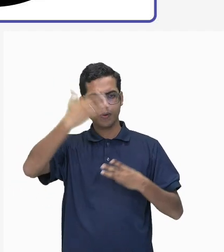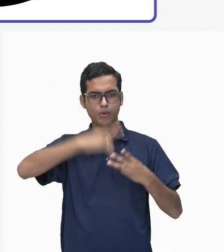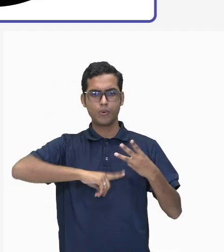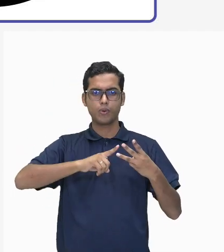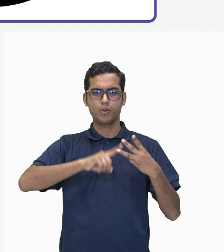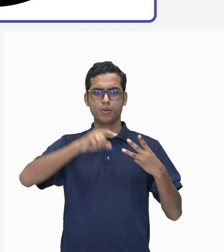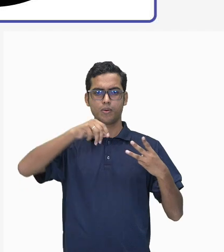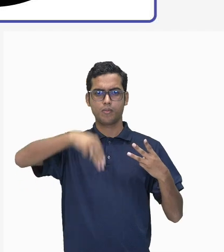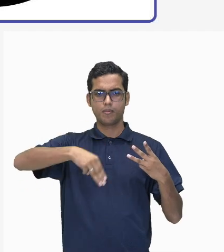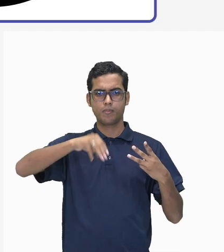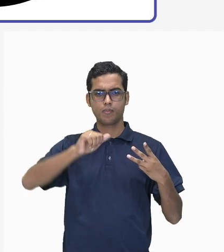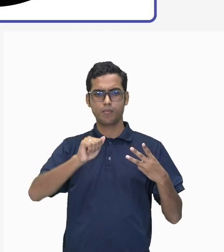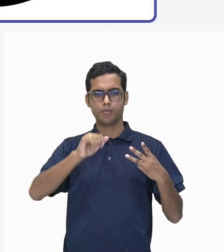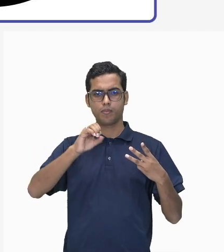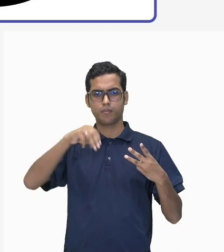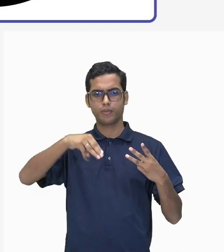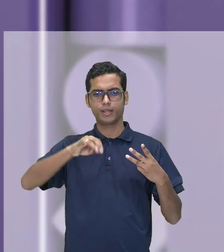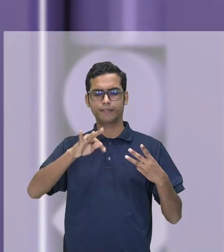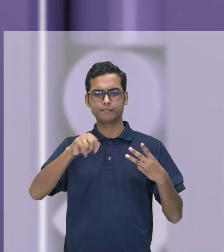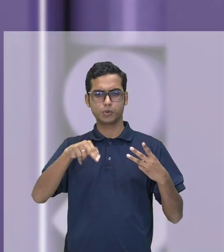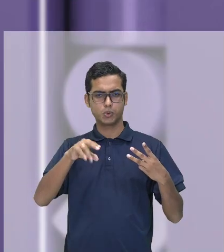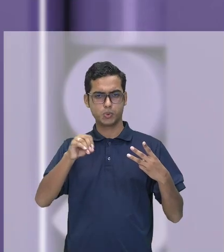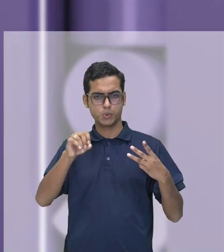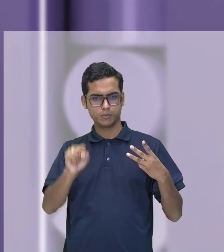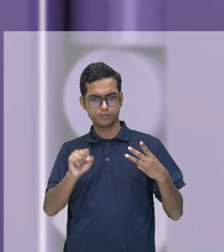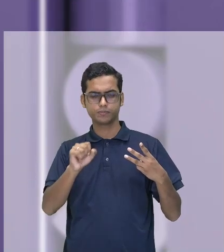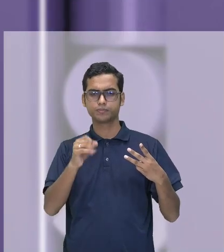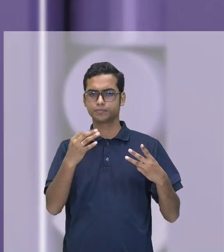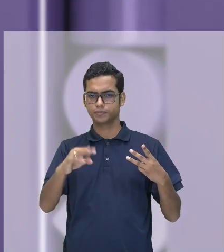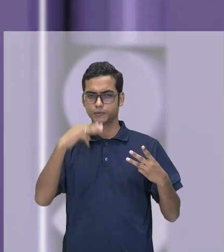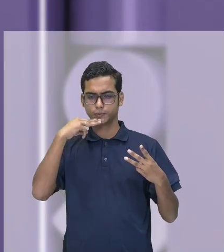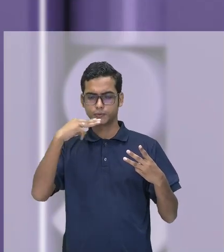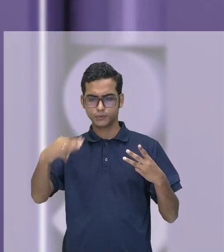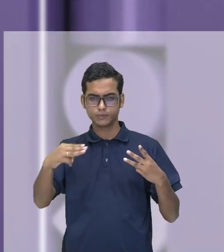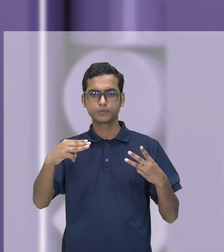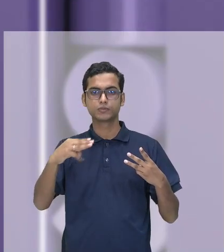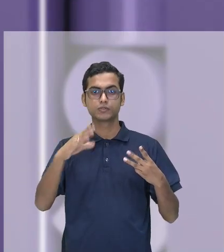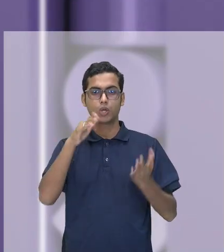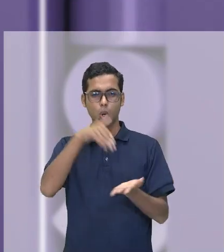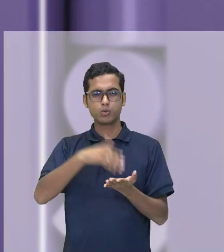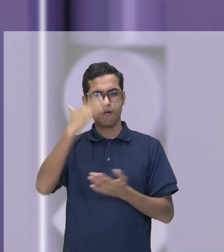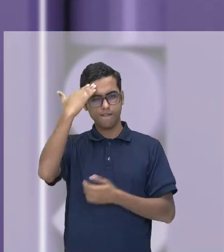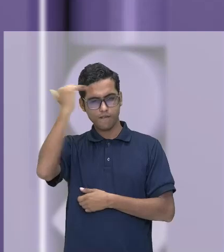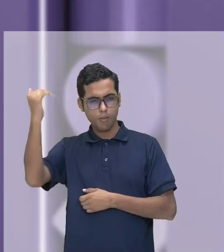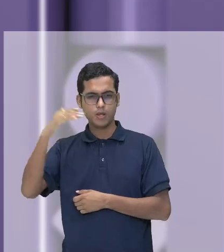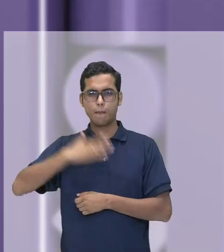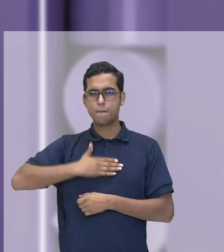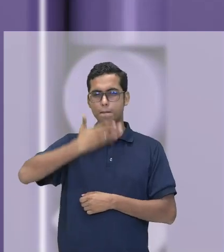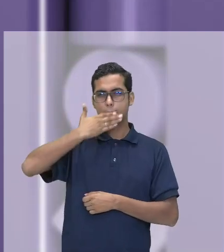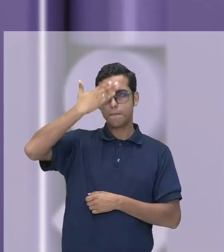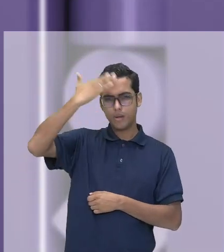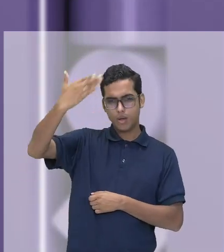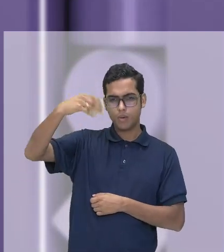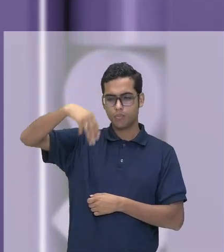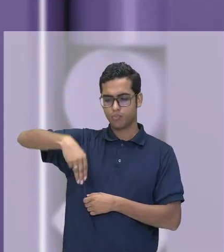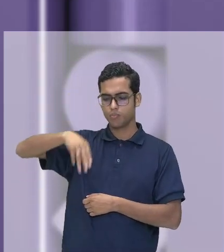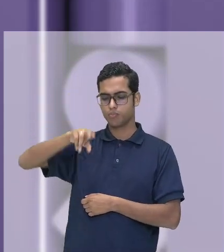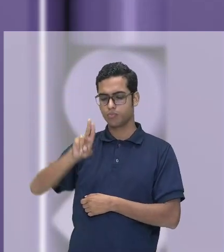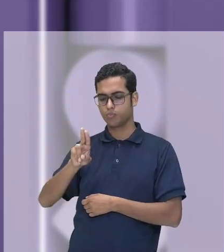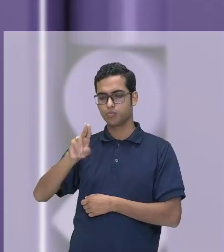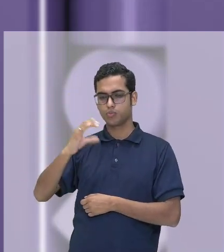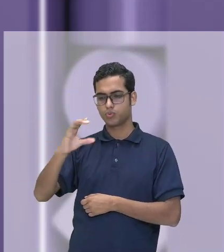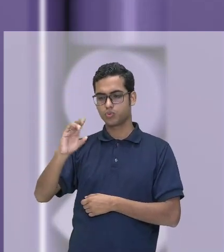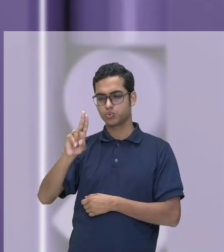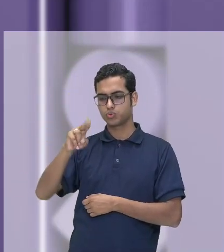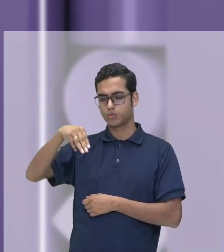última é a mais comum aqui no Brasil, certo? Então, é muito importante nós pensarmos nesse contexto